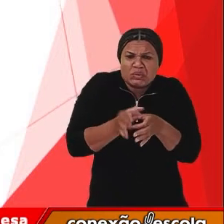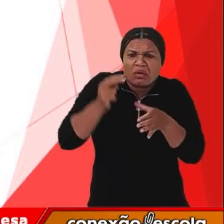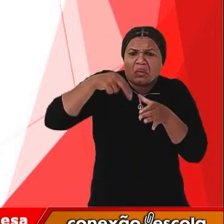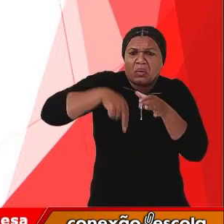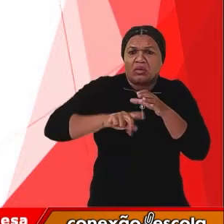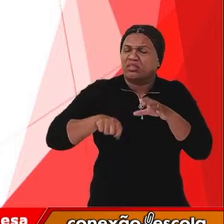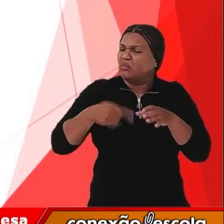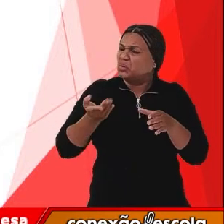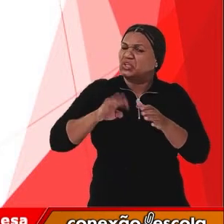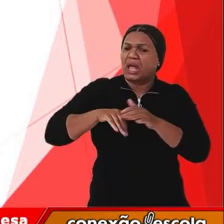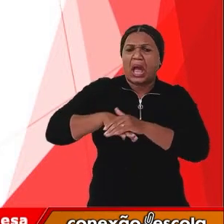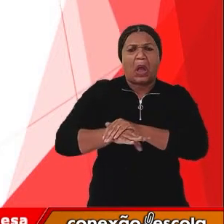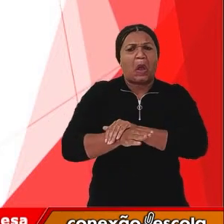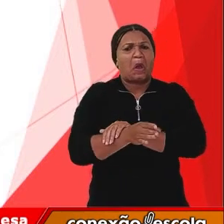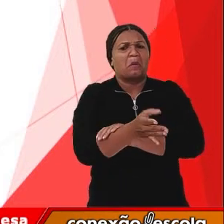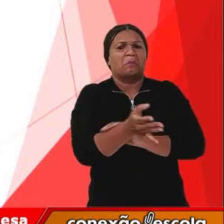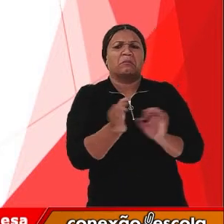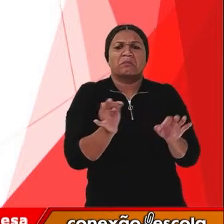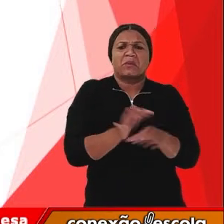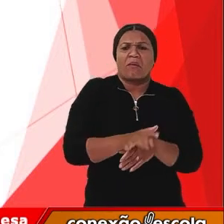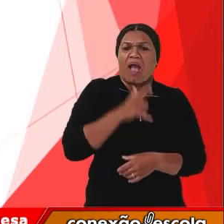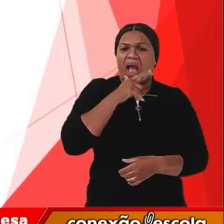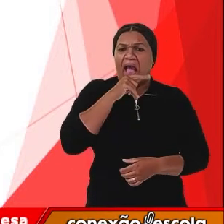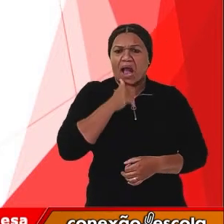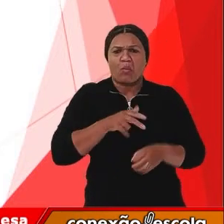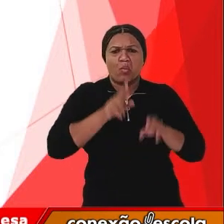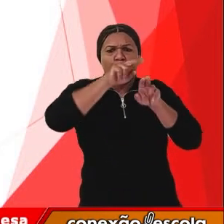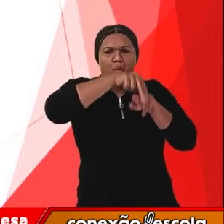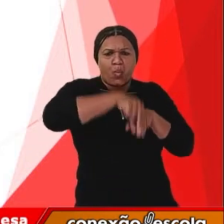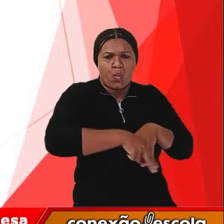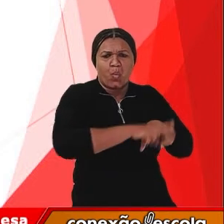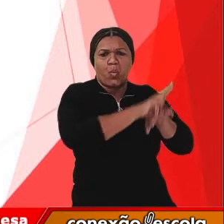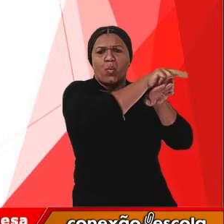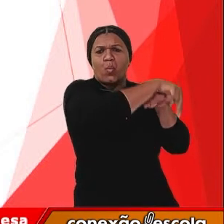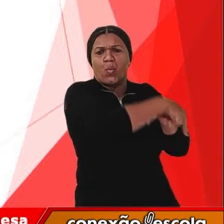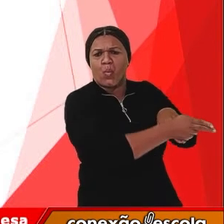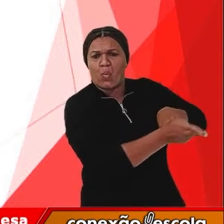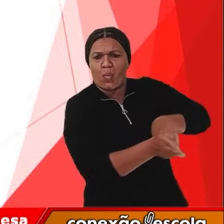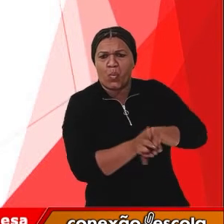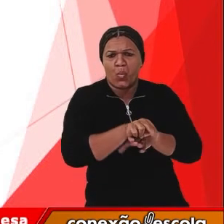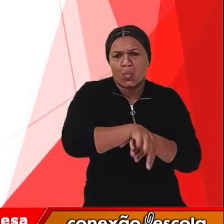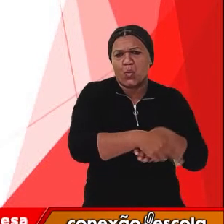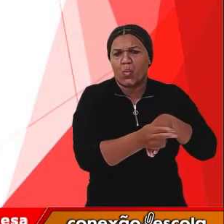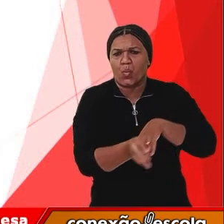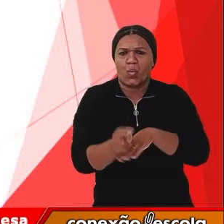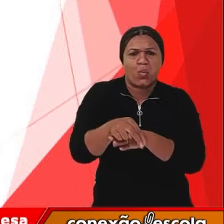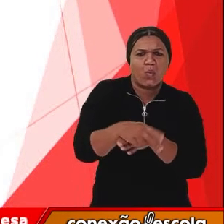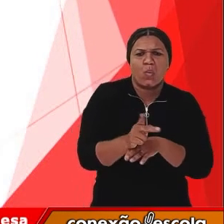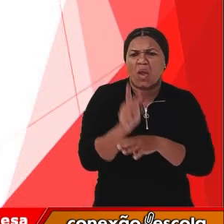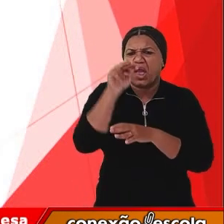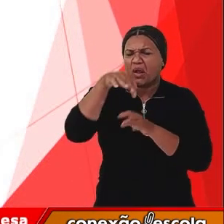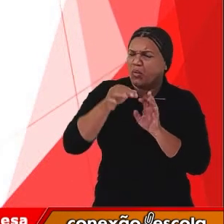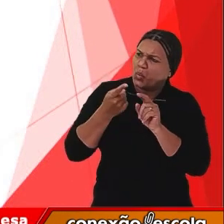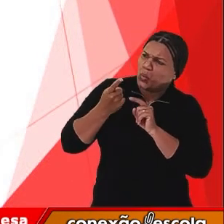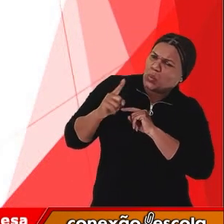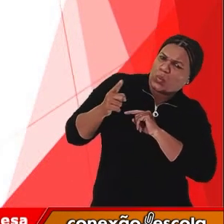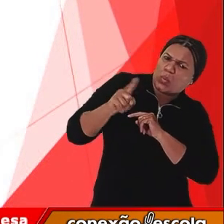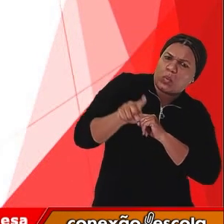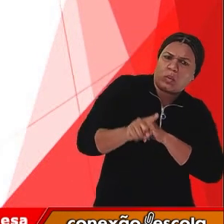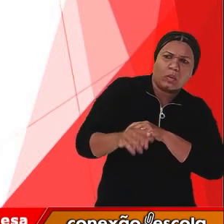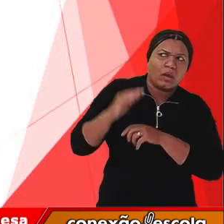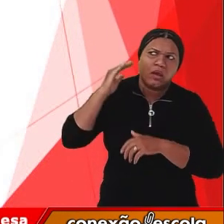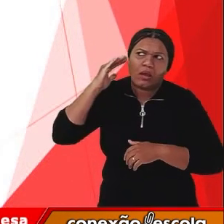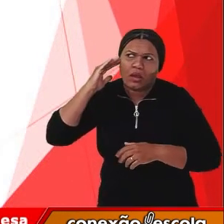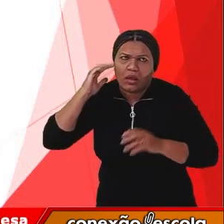se acostumou bom e com a água foi seguindo andou quilômetros aqui e ali ouvia